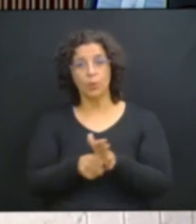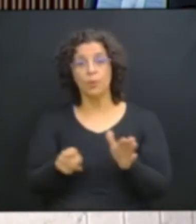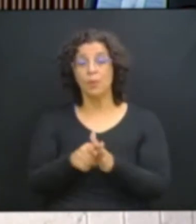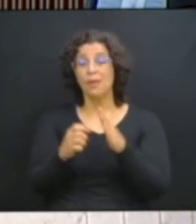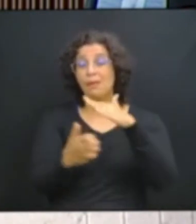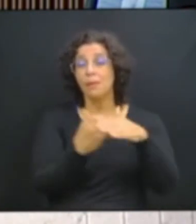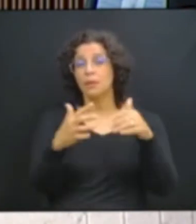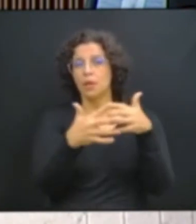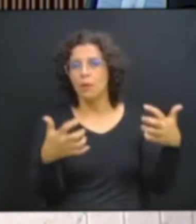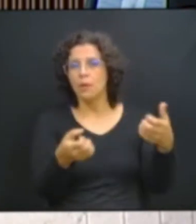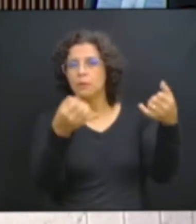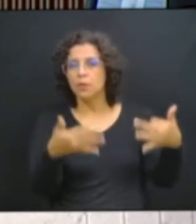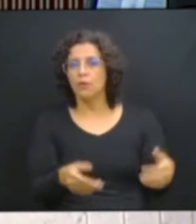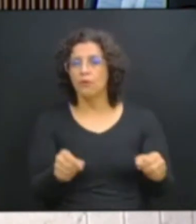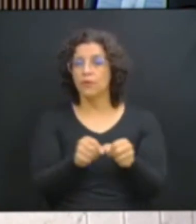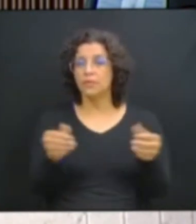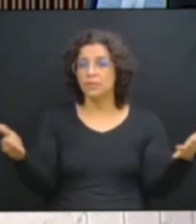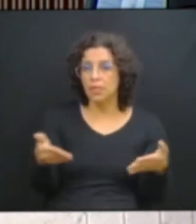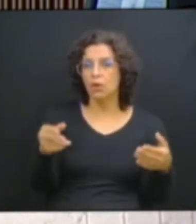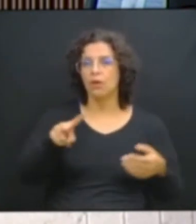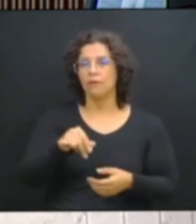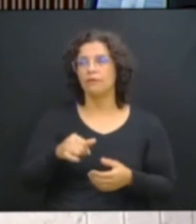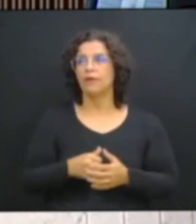empresa, que vai promover